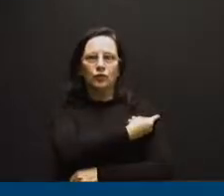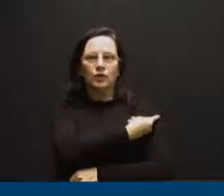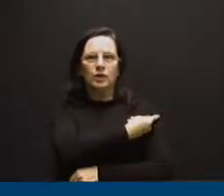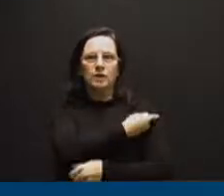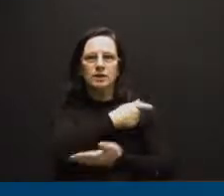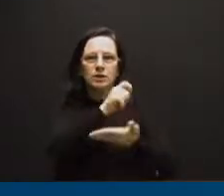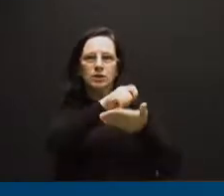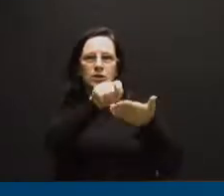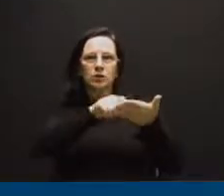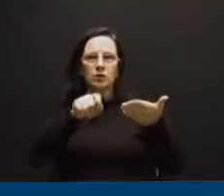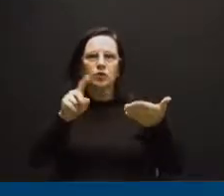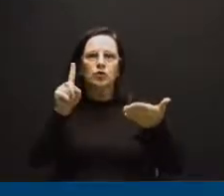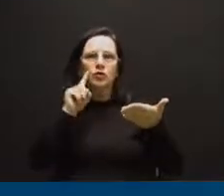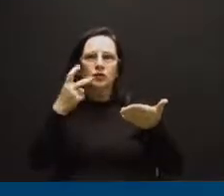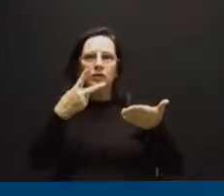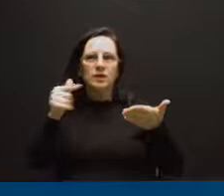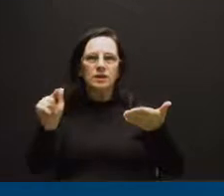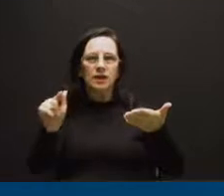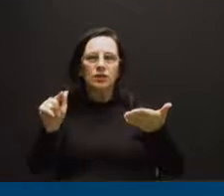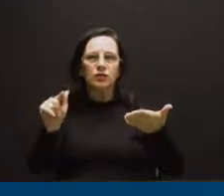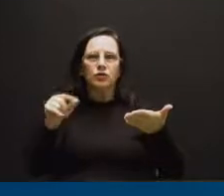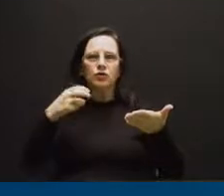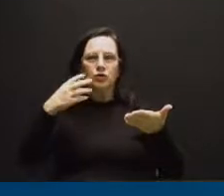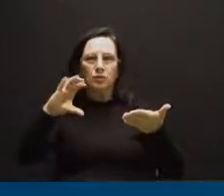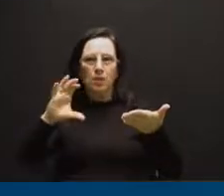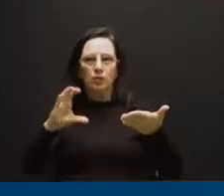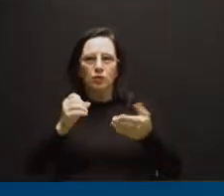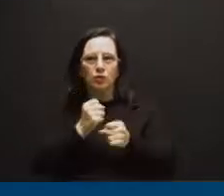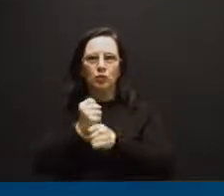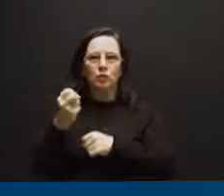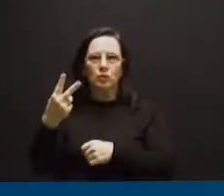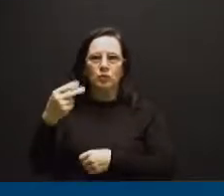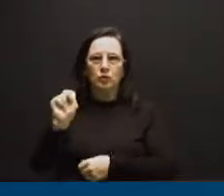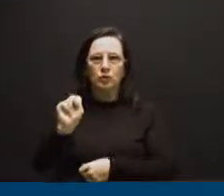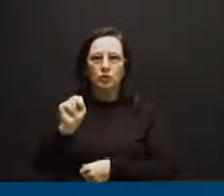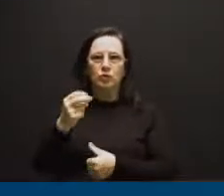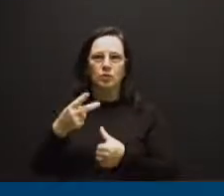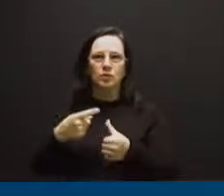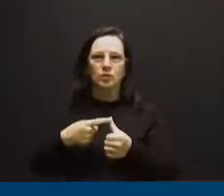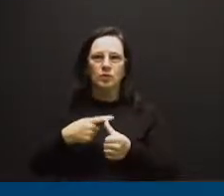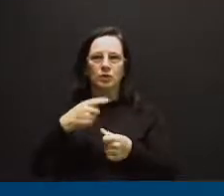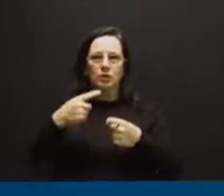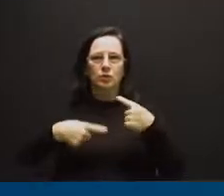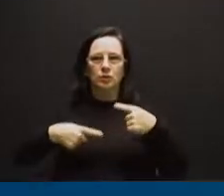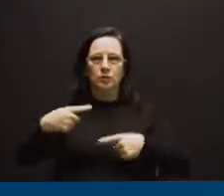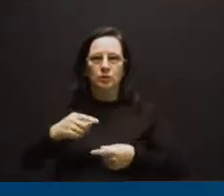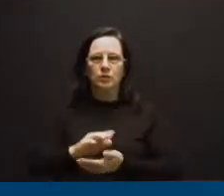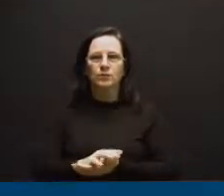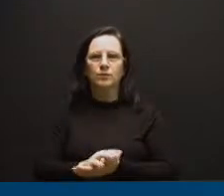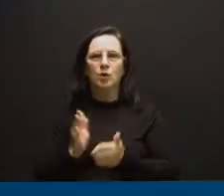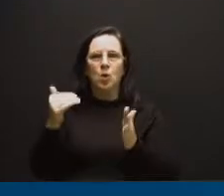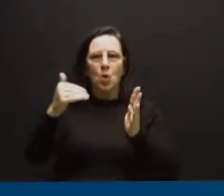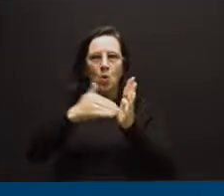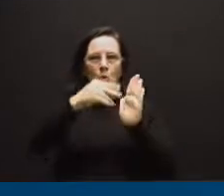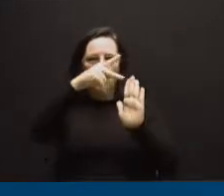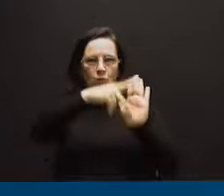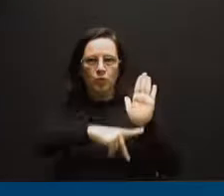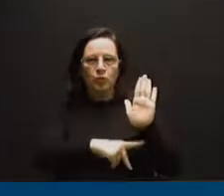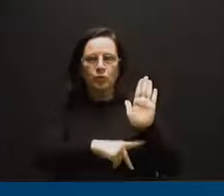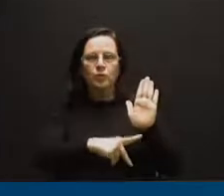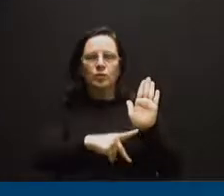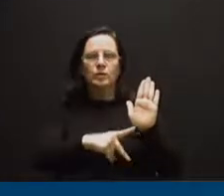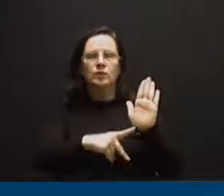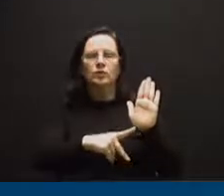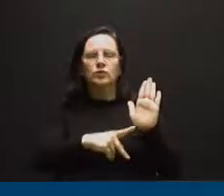é do dia 27 de março de 2018 e está em primeira discussão o último e tenta pauta